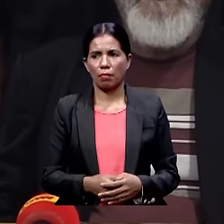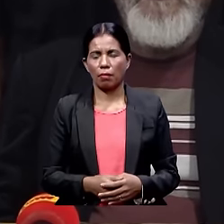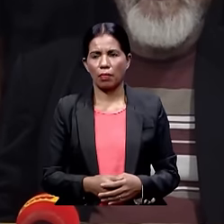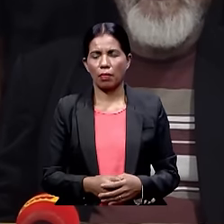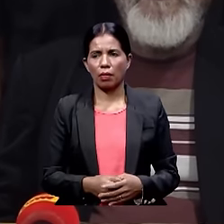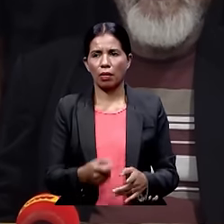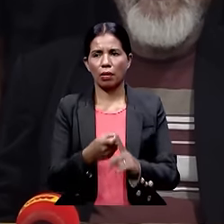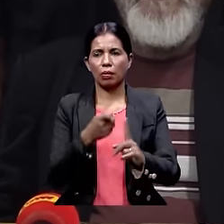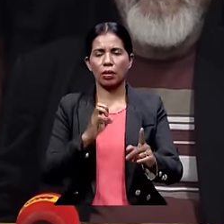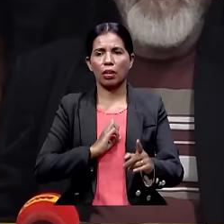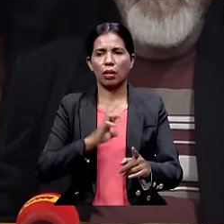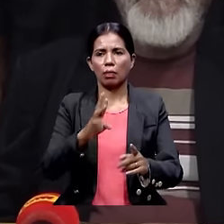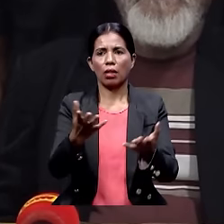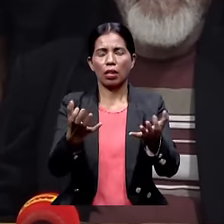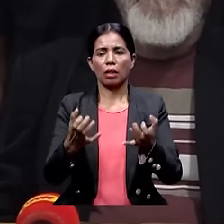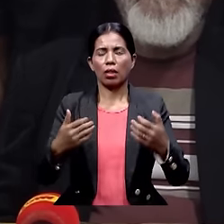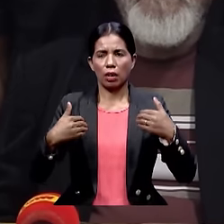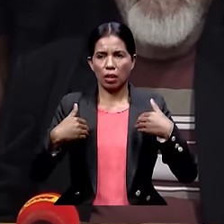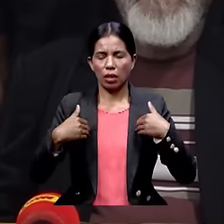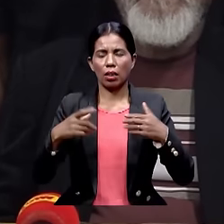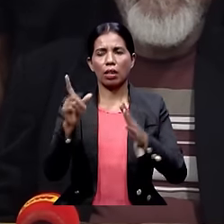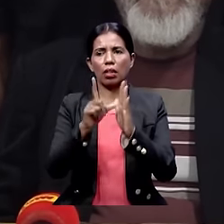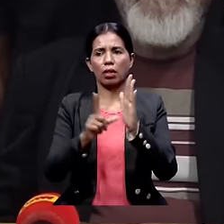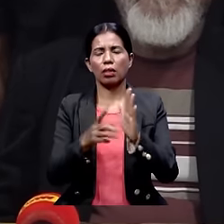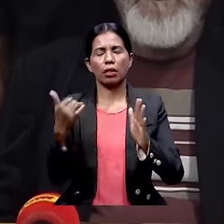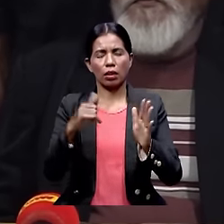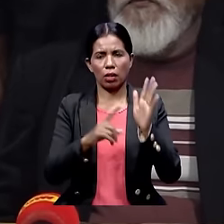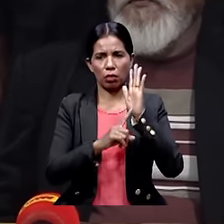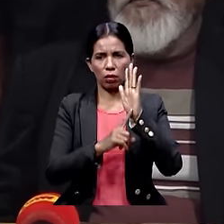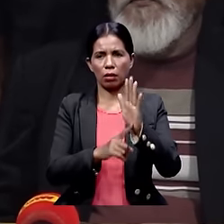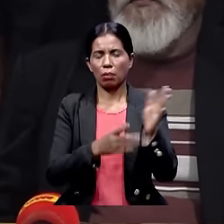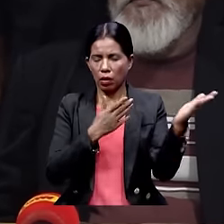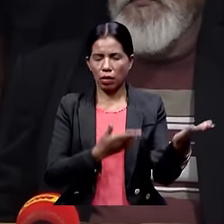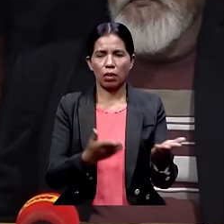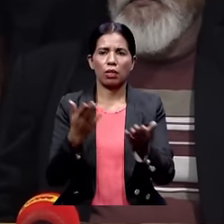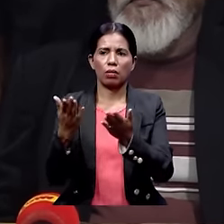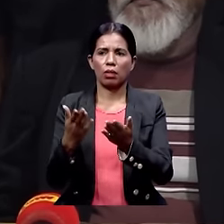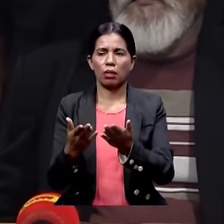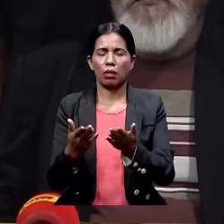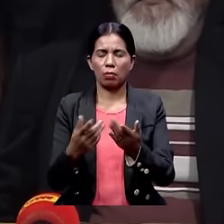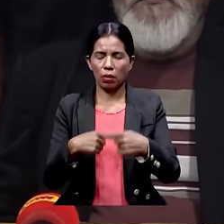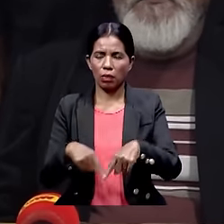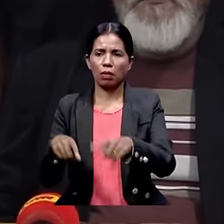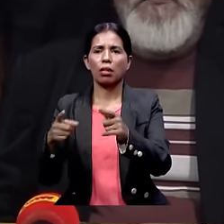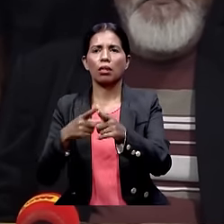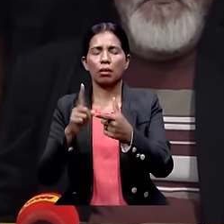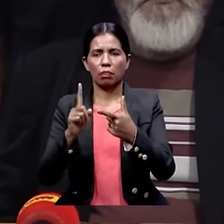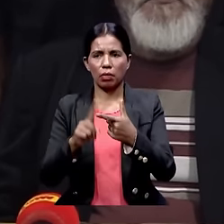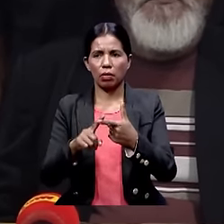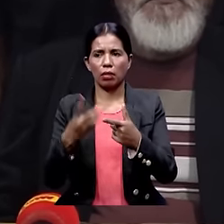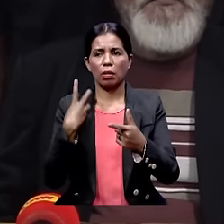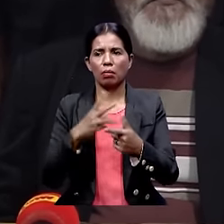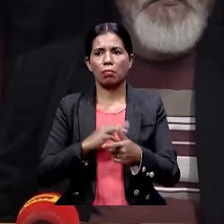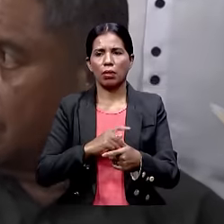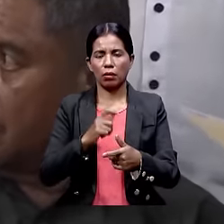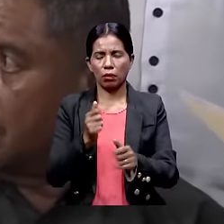parti hosi ermera hakar kamusu re karik, sir iha faktus bele lori ba oe par repois ami manatutu bele